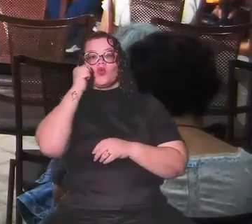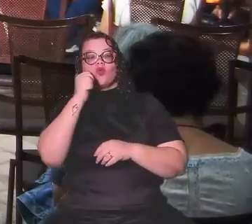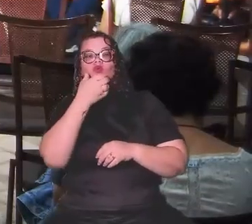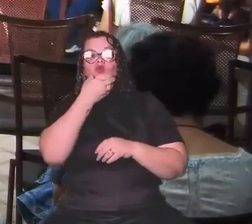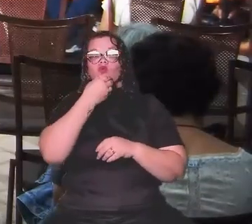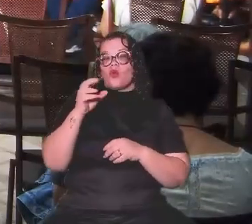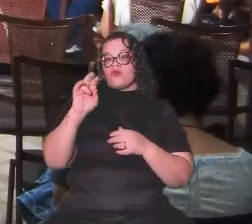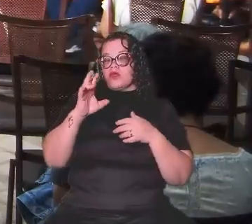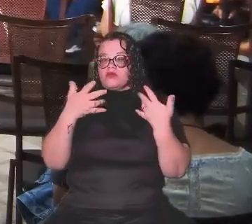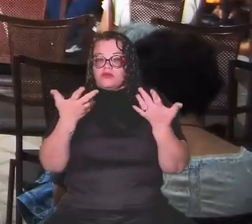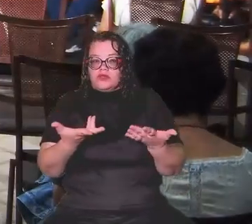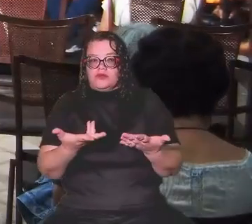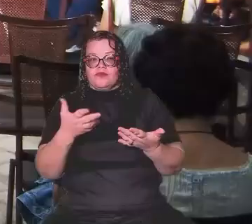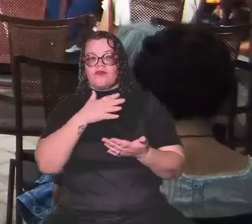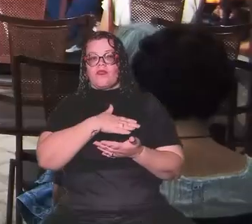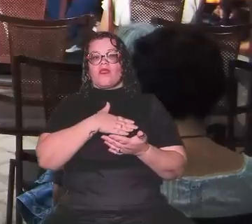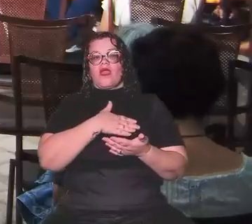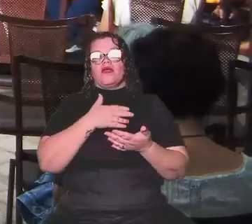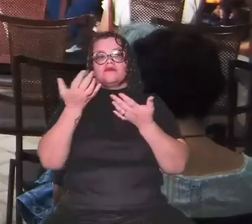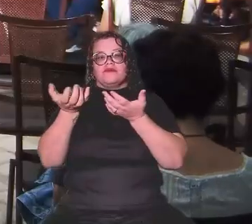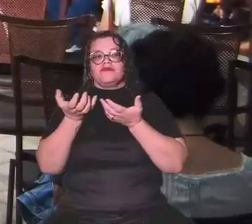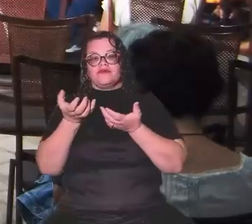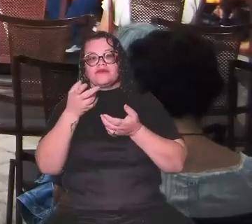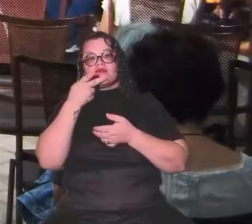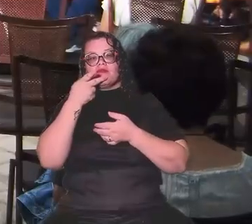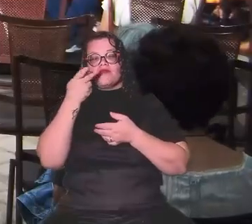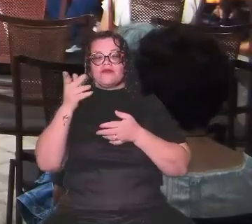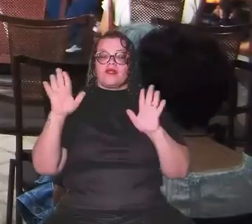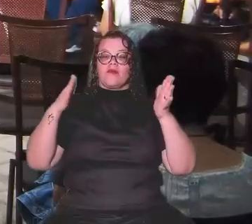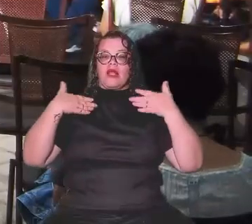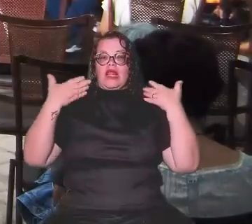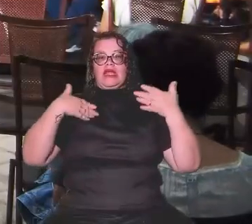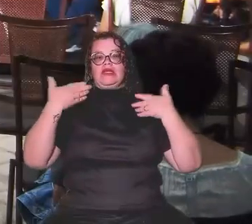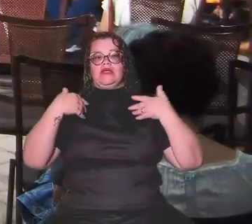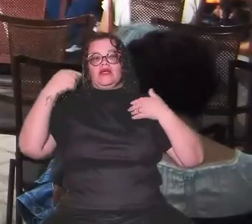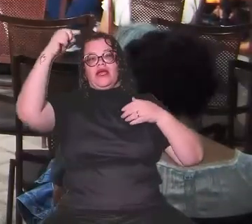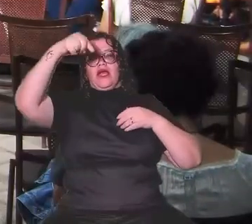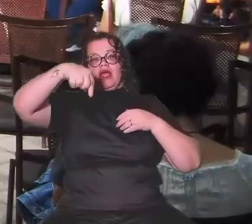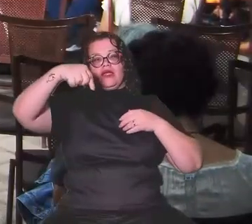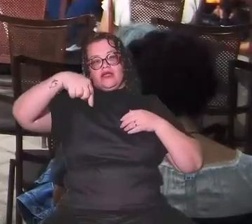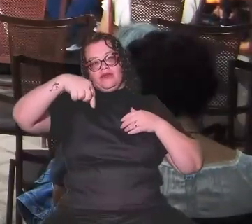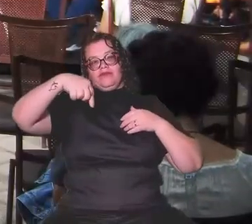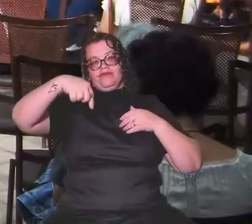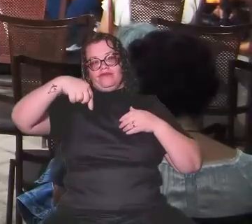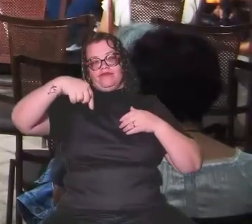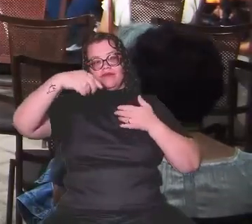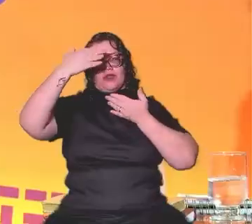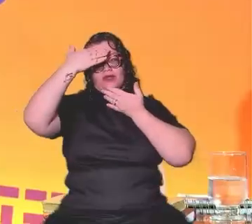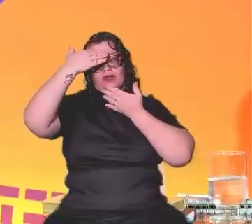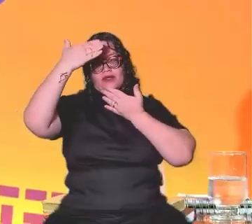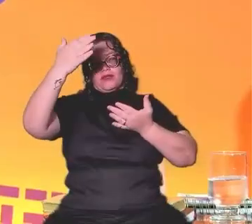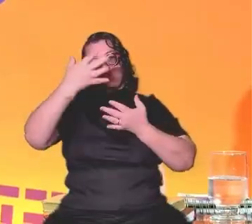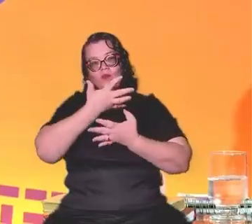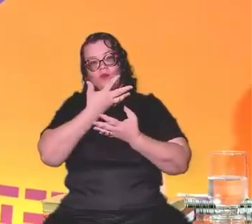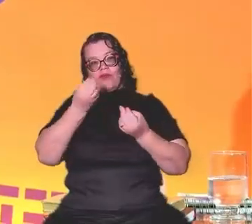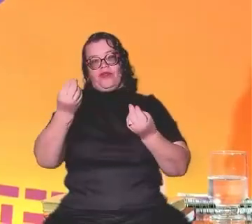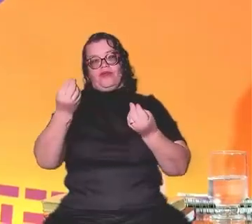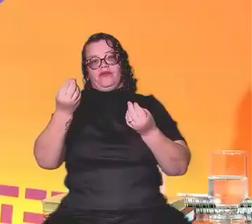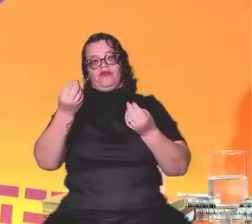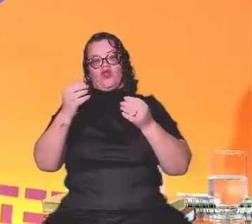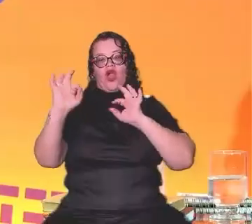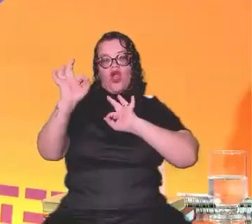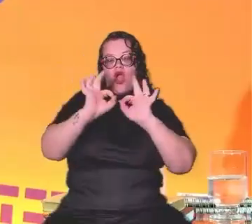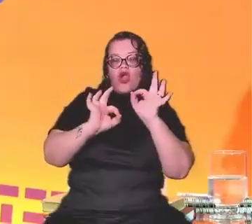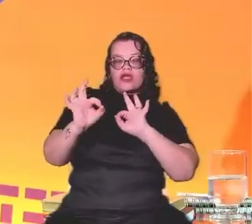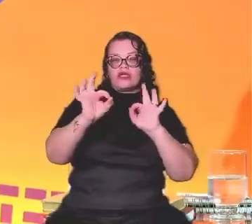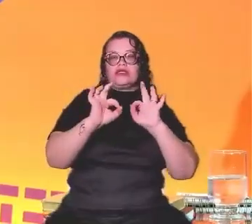é Paulo Henrique, um homem branco de cabelos curtos, rente à cabeça de tom escuro. Possui barba de mesmo tom. Ele traja camisa